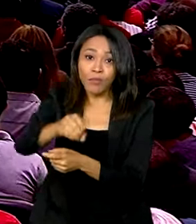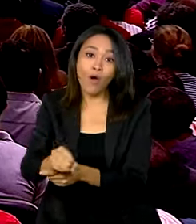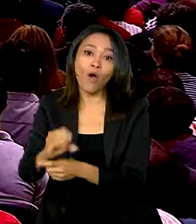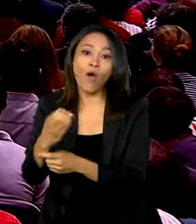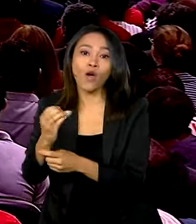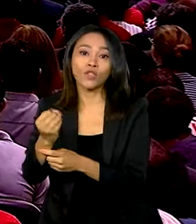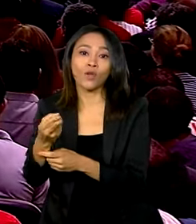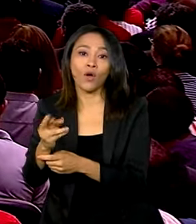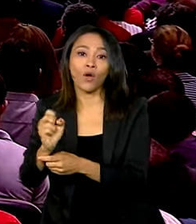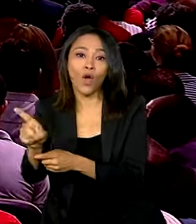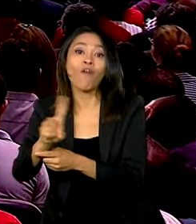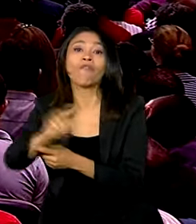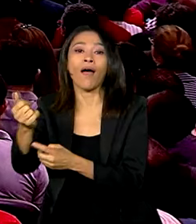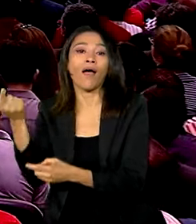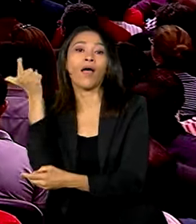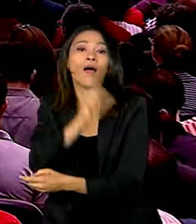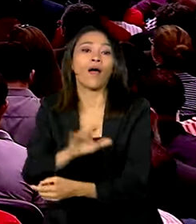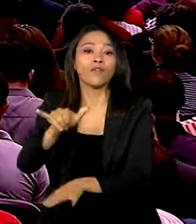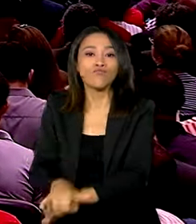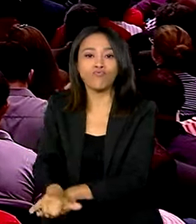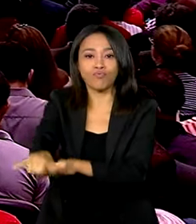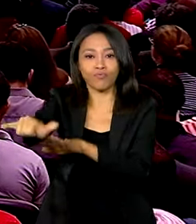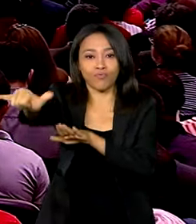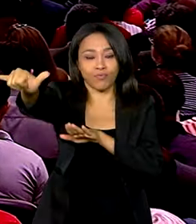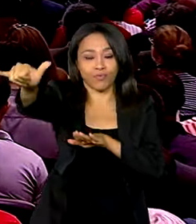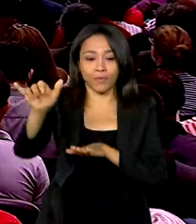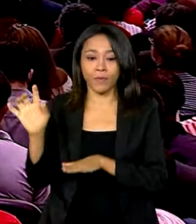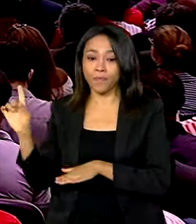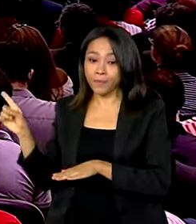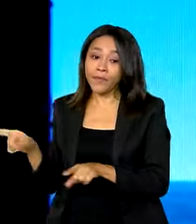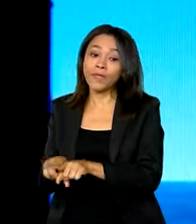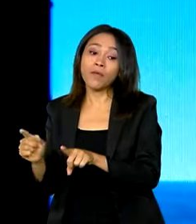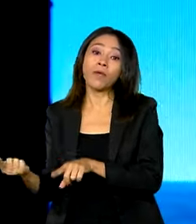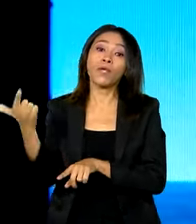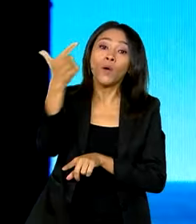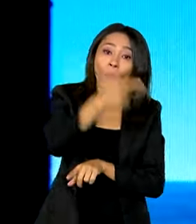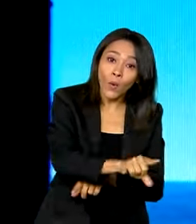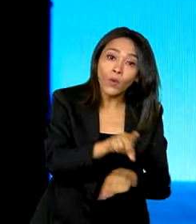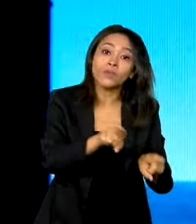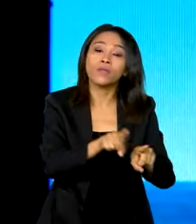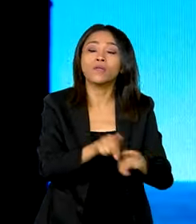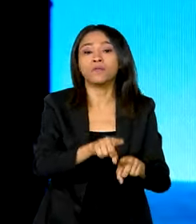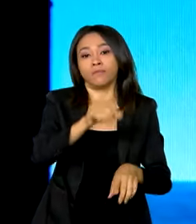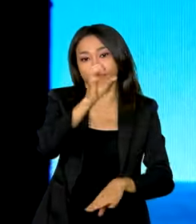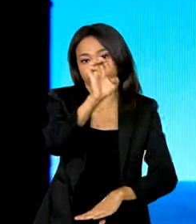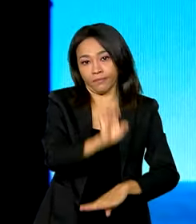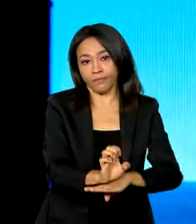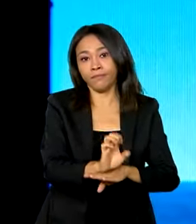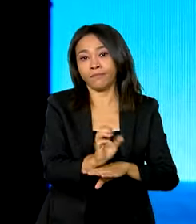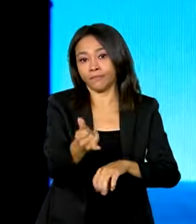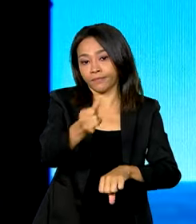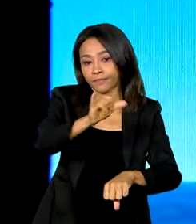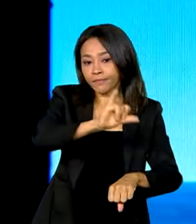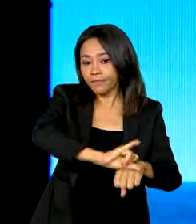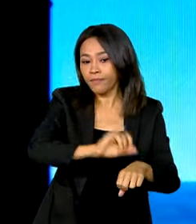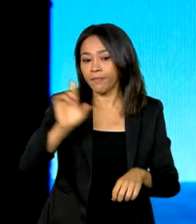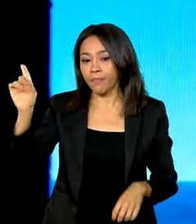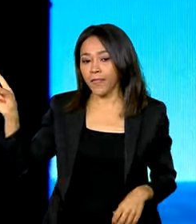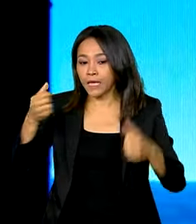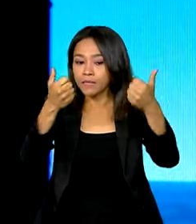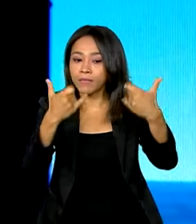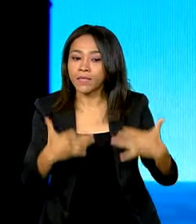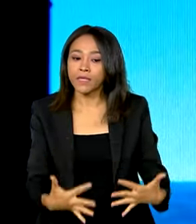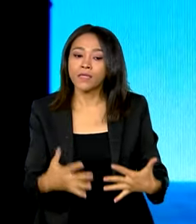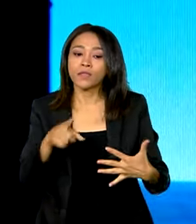anunciou investimentos na ponte Newton Navarro, em Natal. A gente está fazendo as defensas